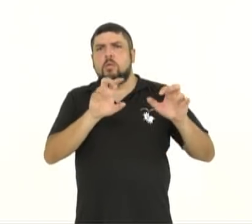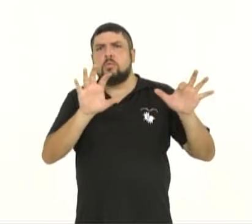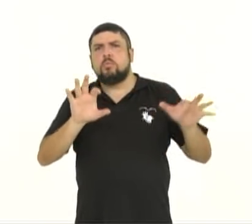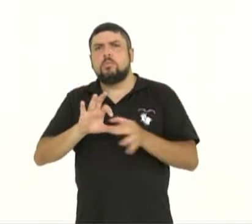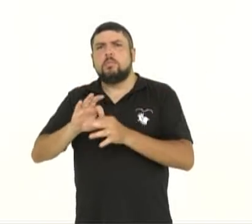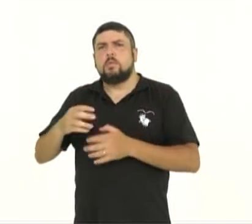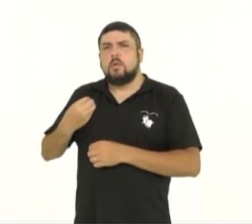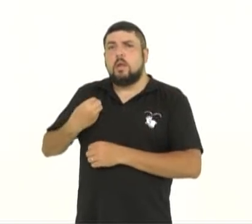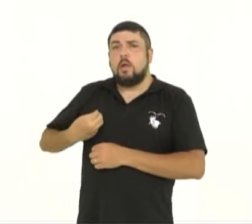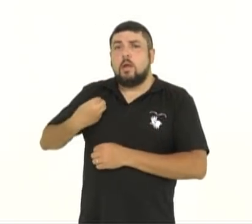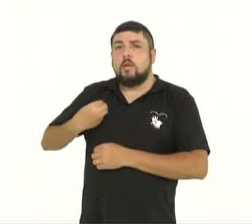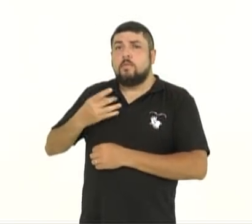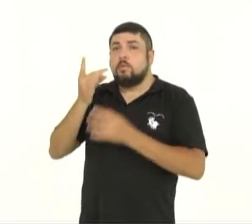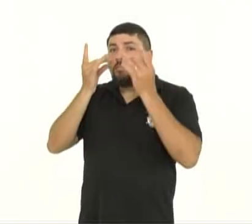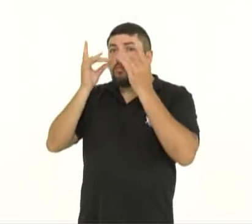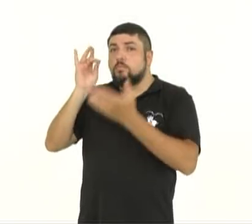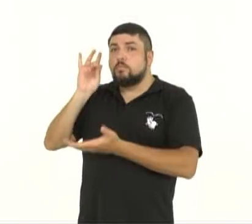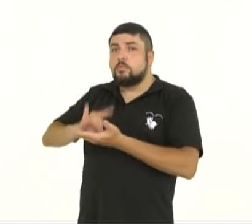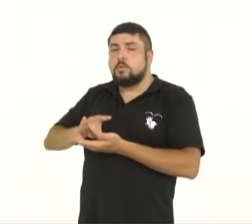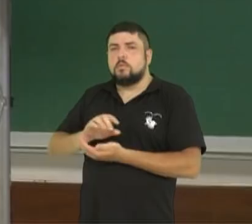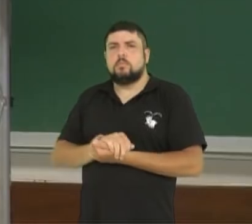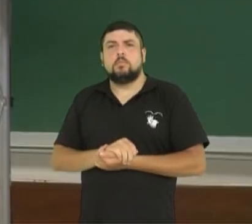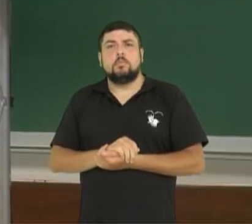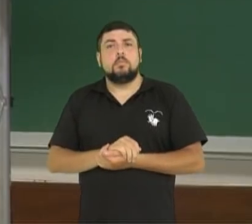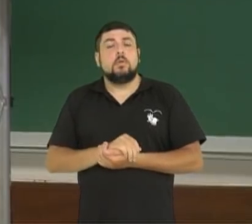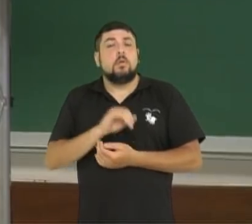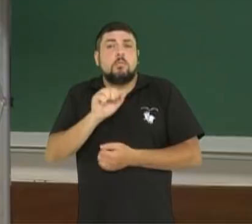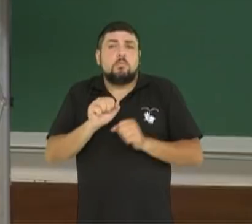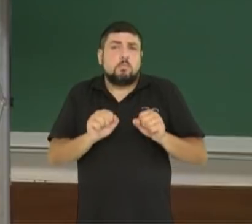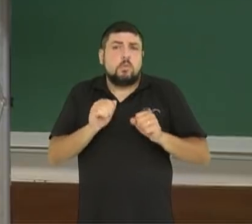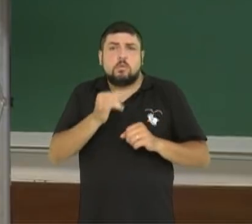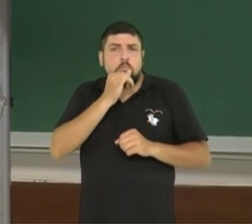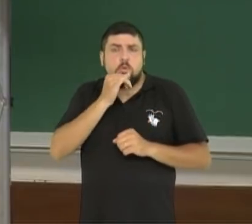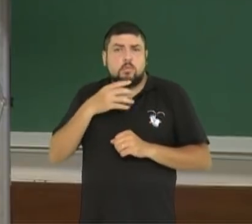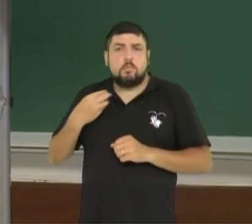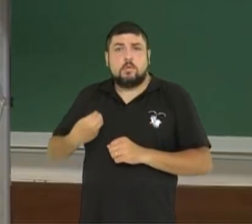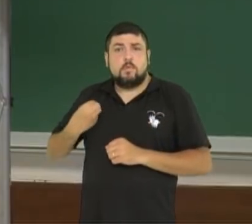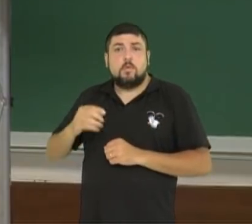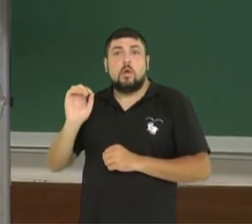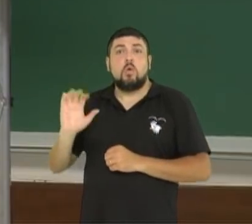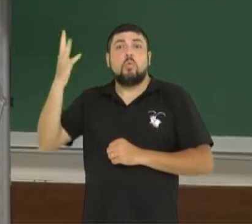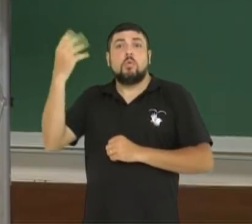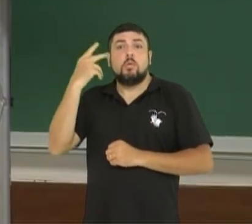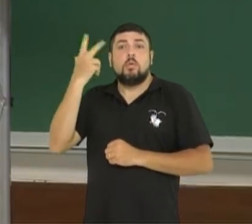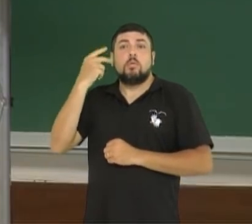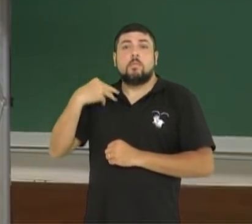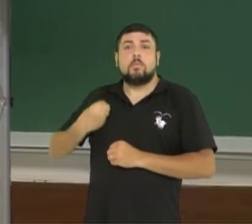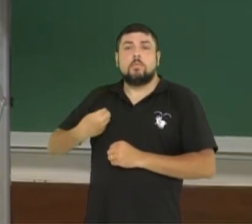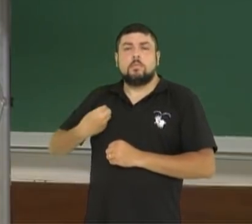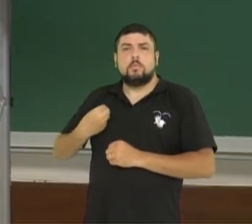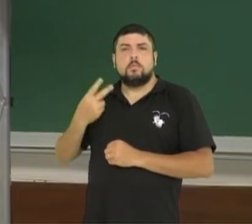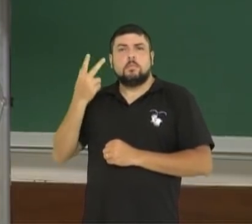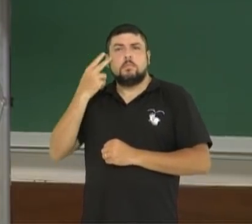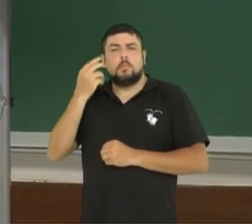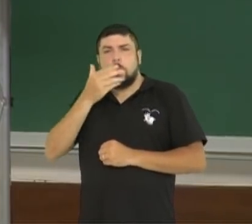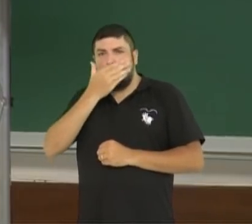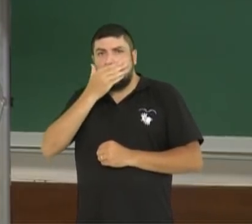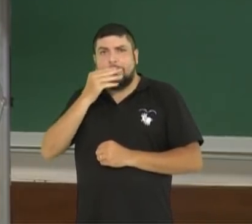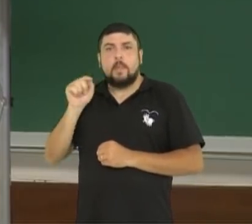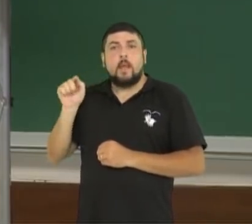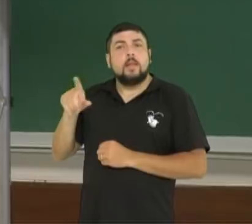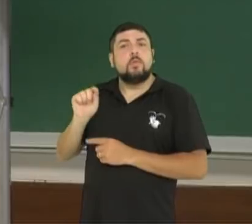microsistemas, né? Eu posso, a partir de uma situação inusitada, uma situação que acontece no cotidiano, no dia a dia,